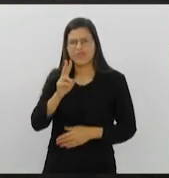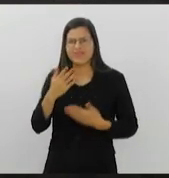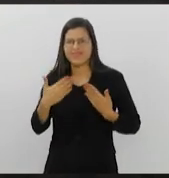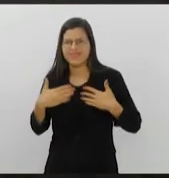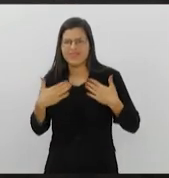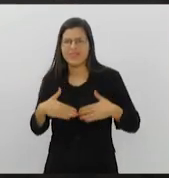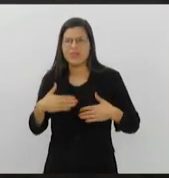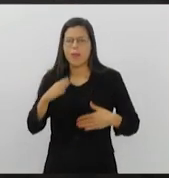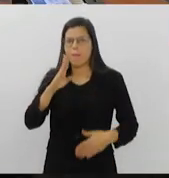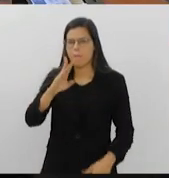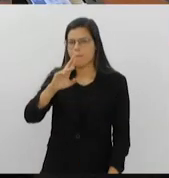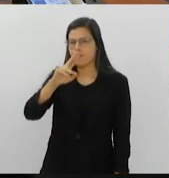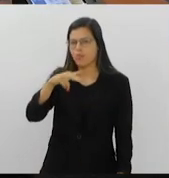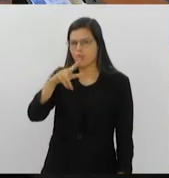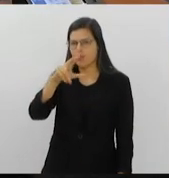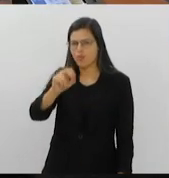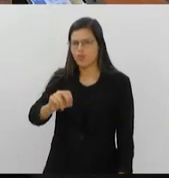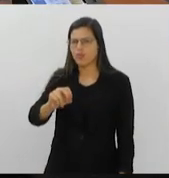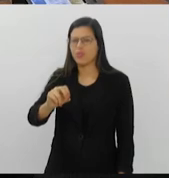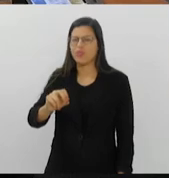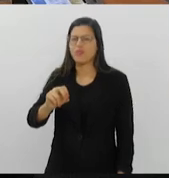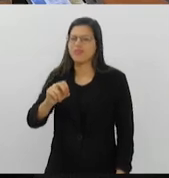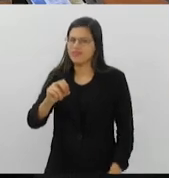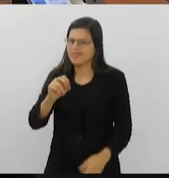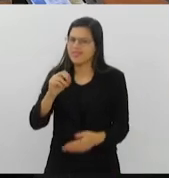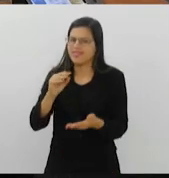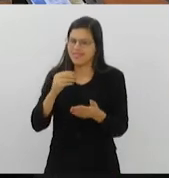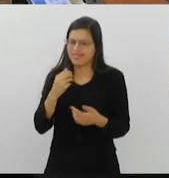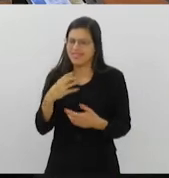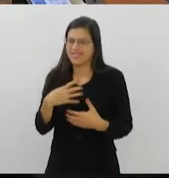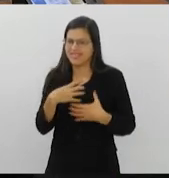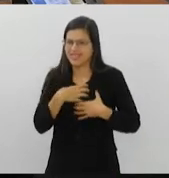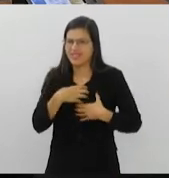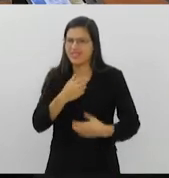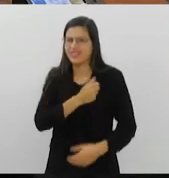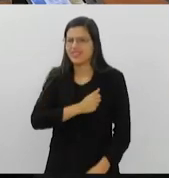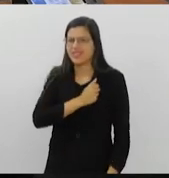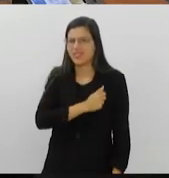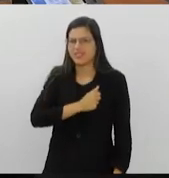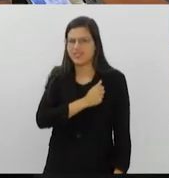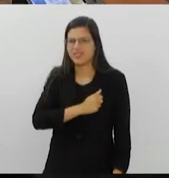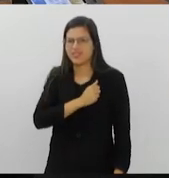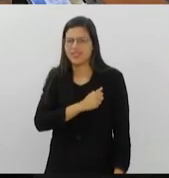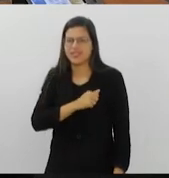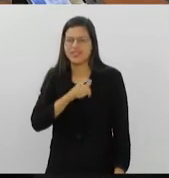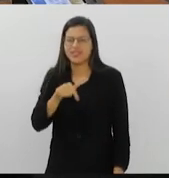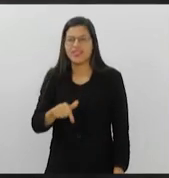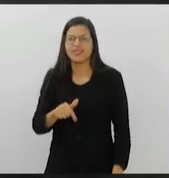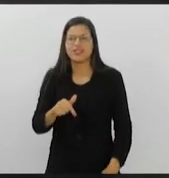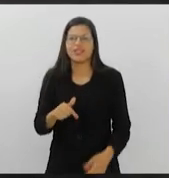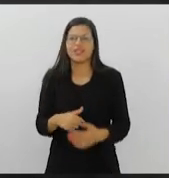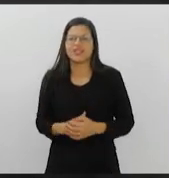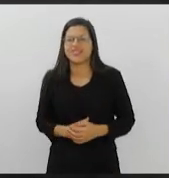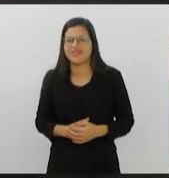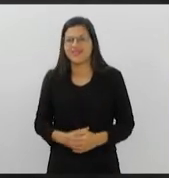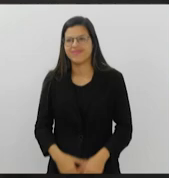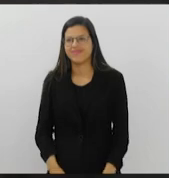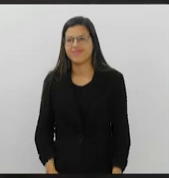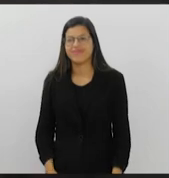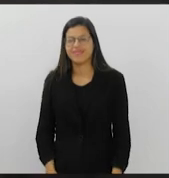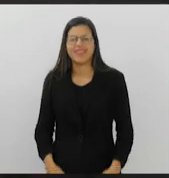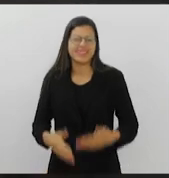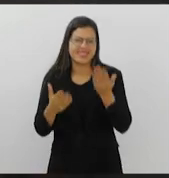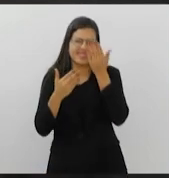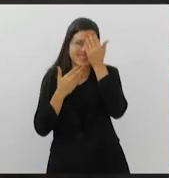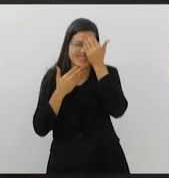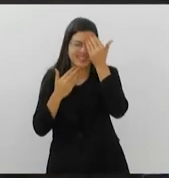fez falta no almoço, hein? Eu sei disso, a gente mora mais longe, eu não, já estou virando um carioca, então estou mais por aqui. Mas